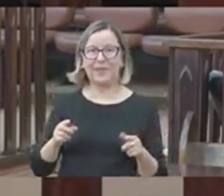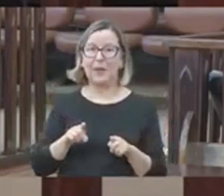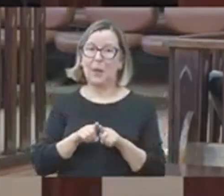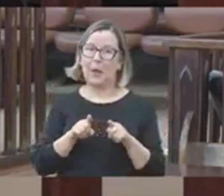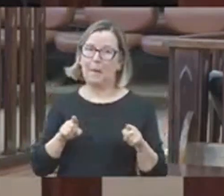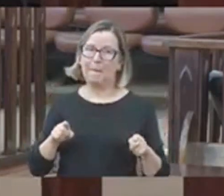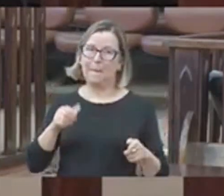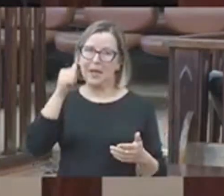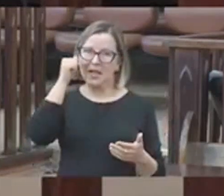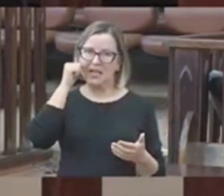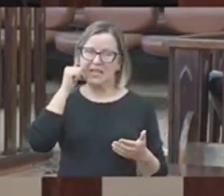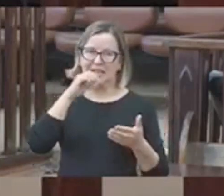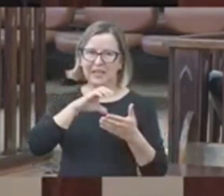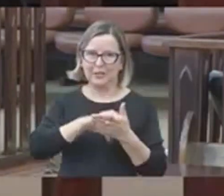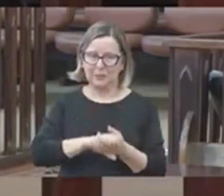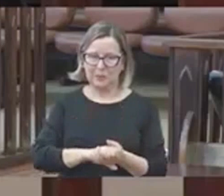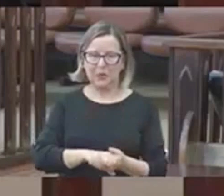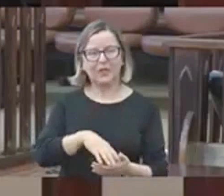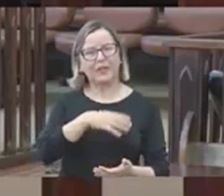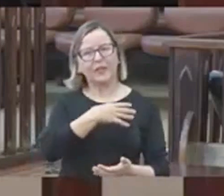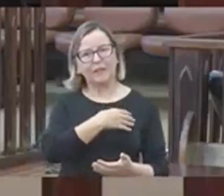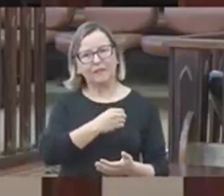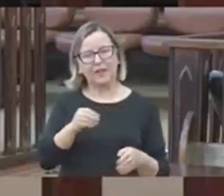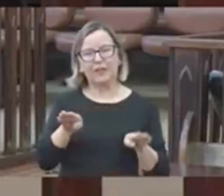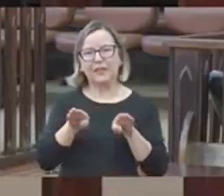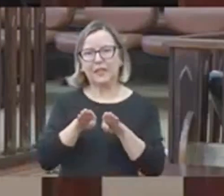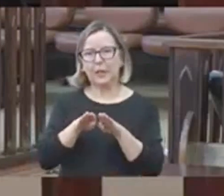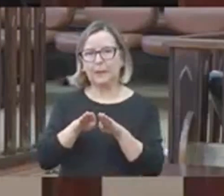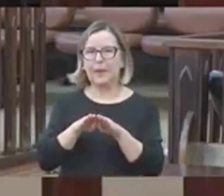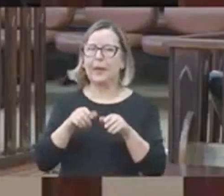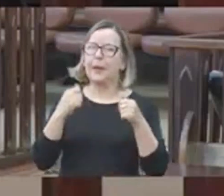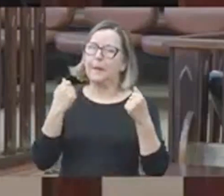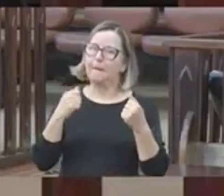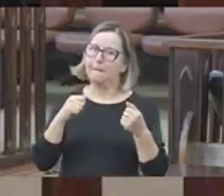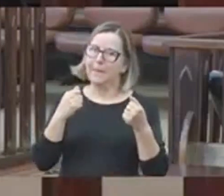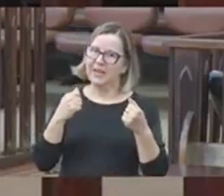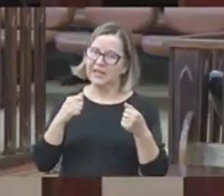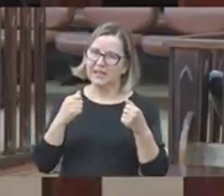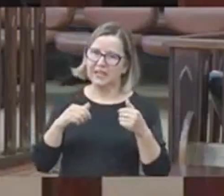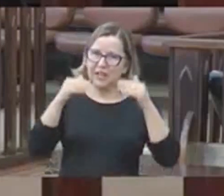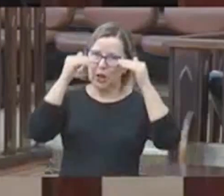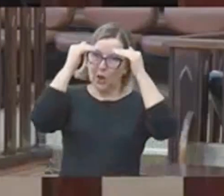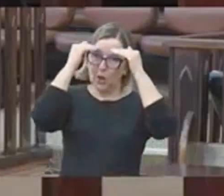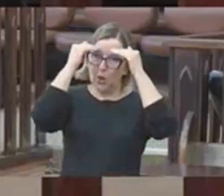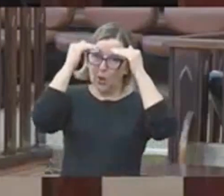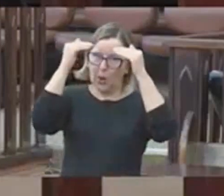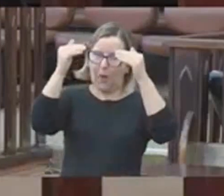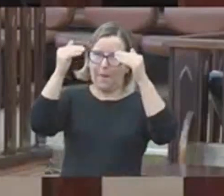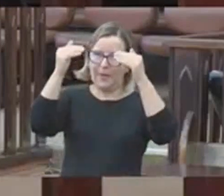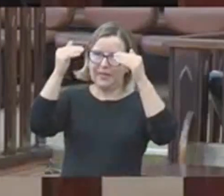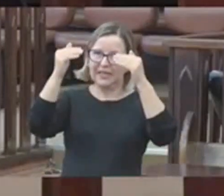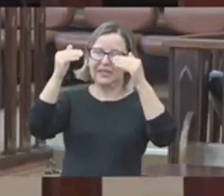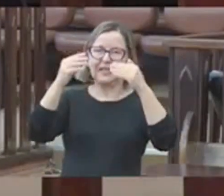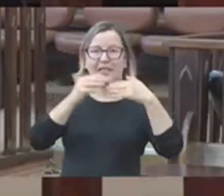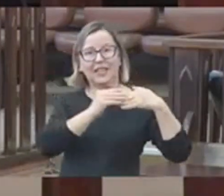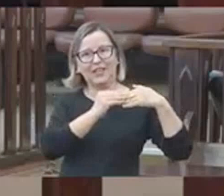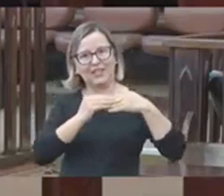se submeter à direção amorosa e firme de